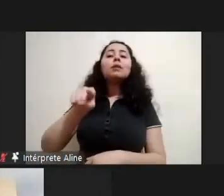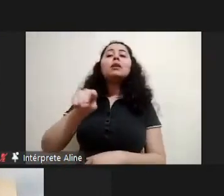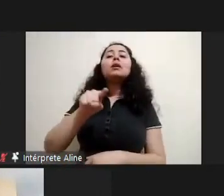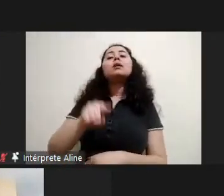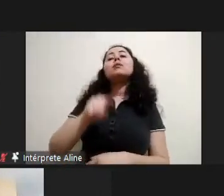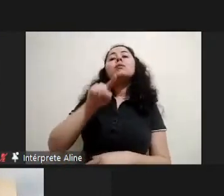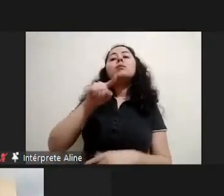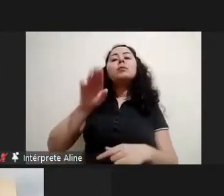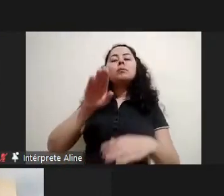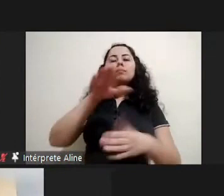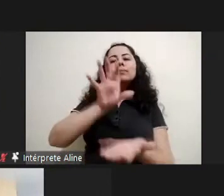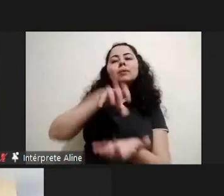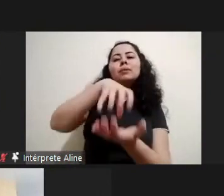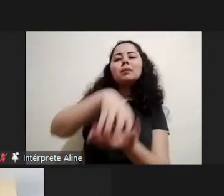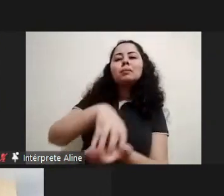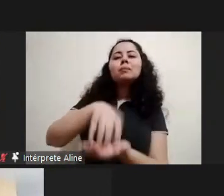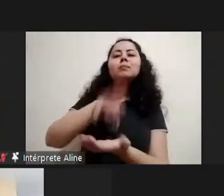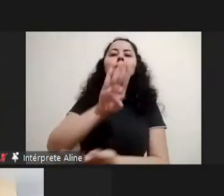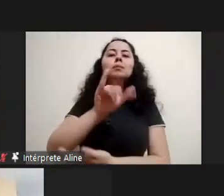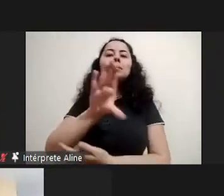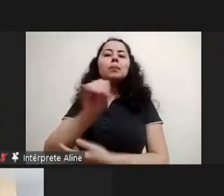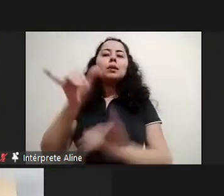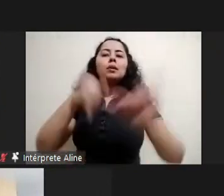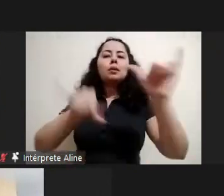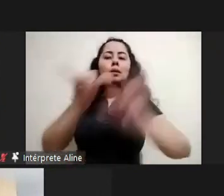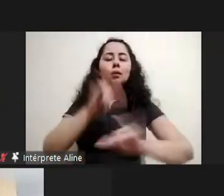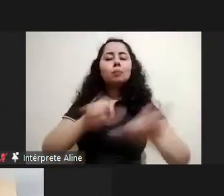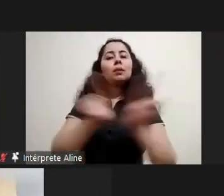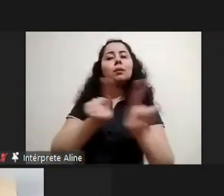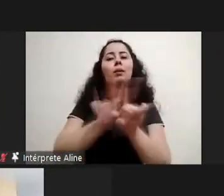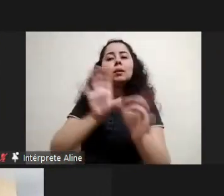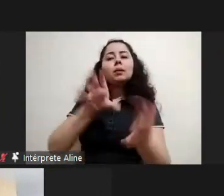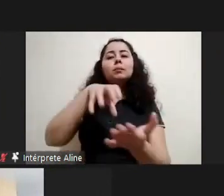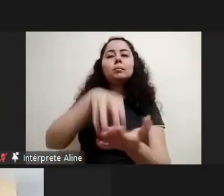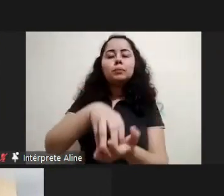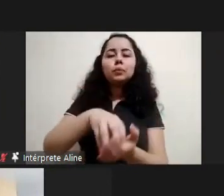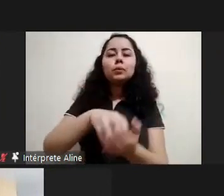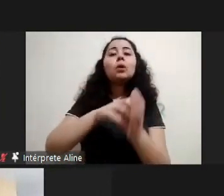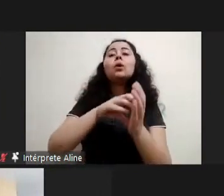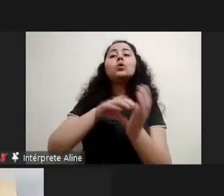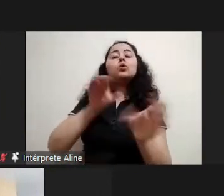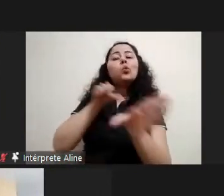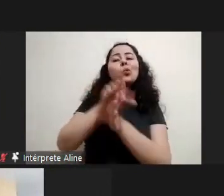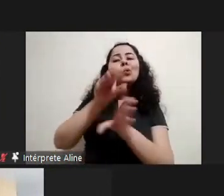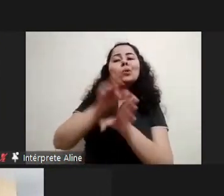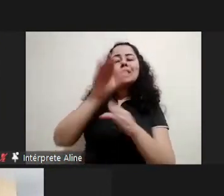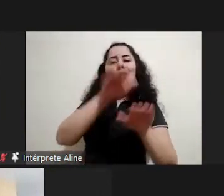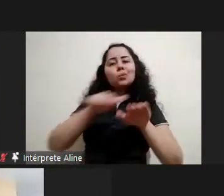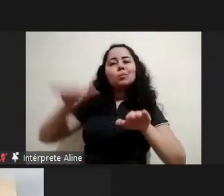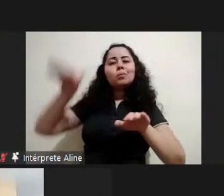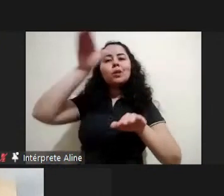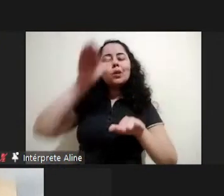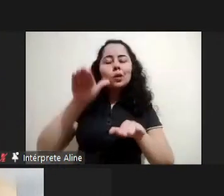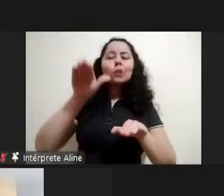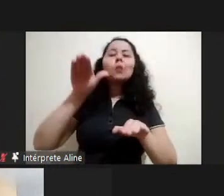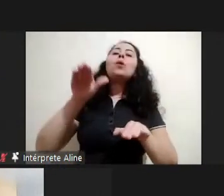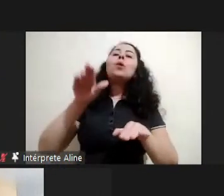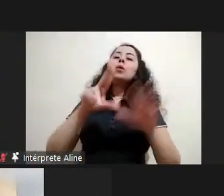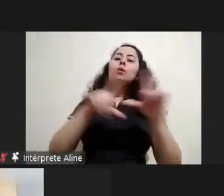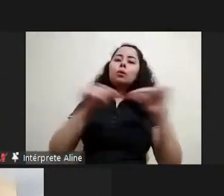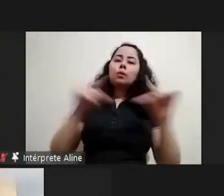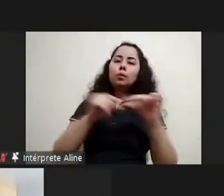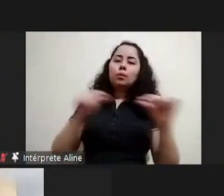Conselho de Unidade do ICB, membro do Conselho Superior da UFJF, assessor de gabinete, diretor do Instituto de